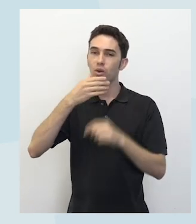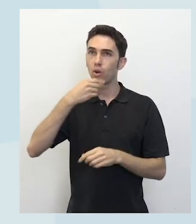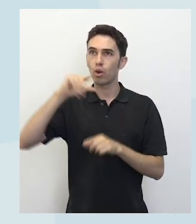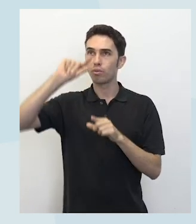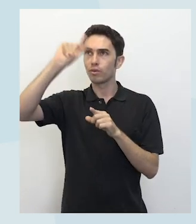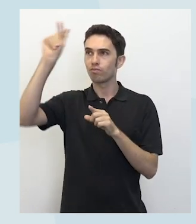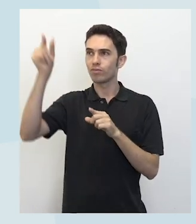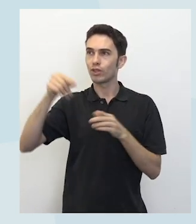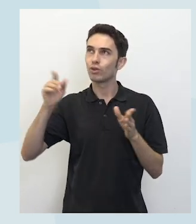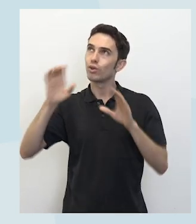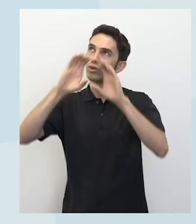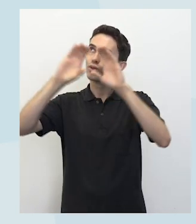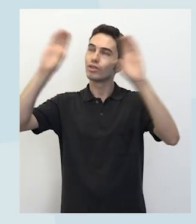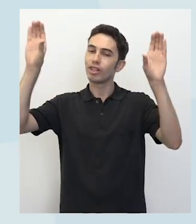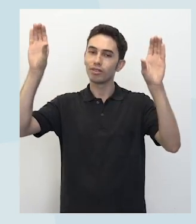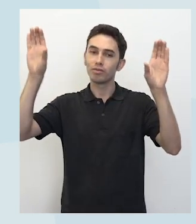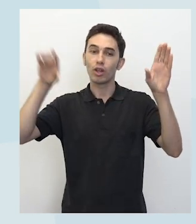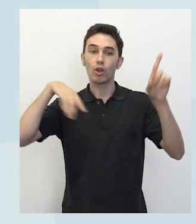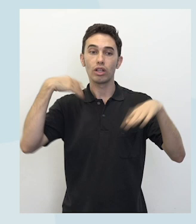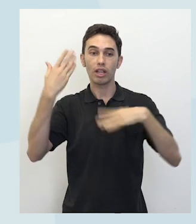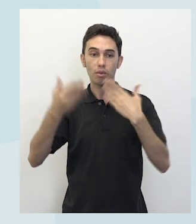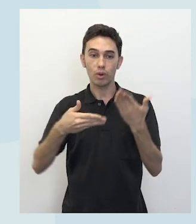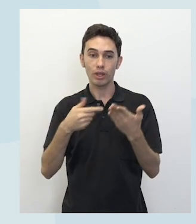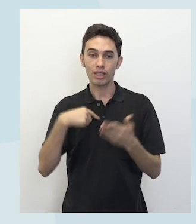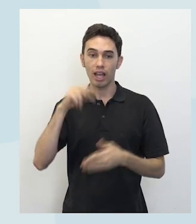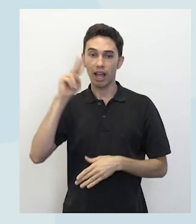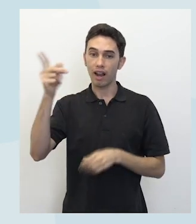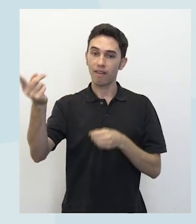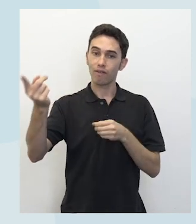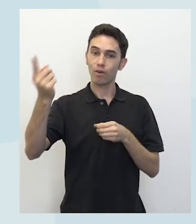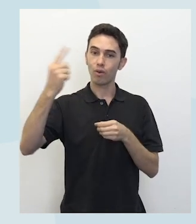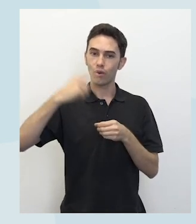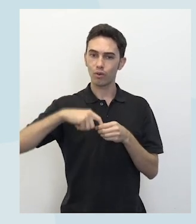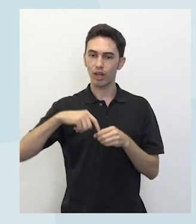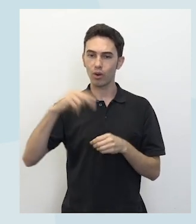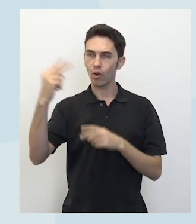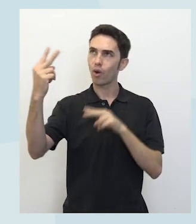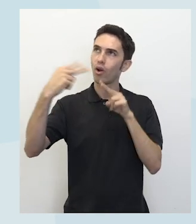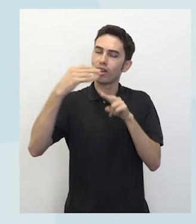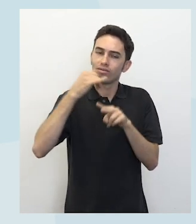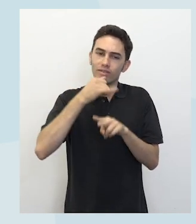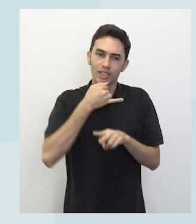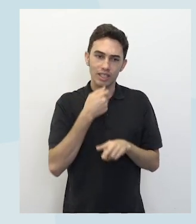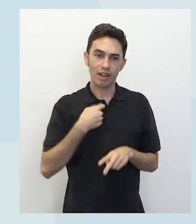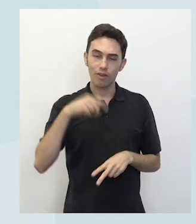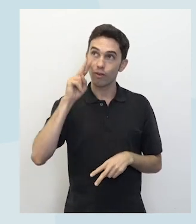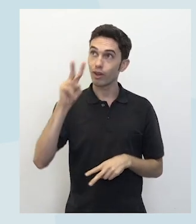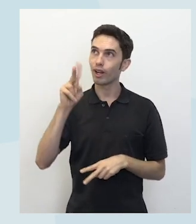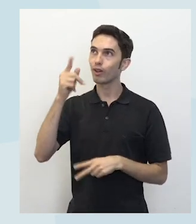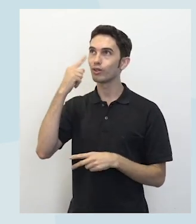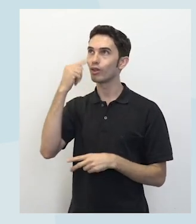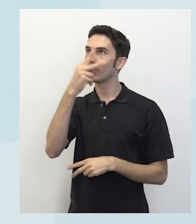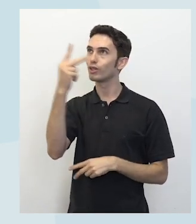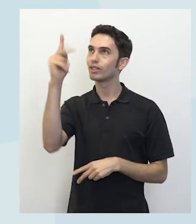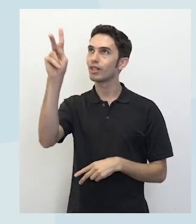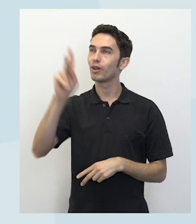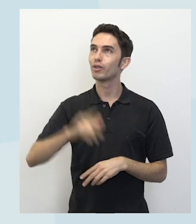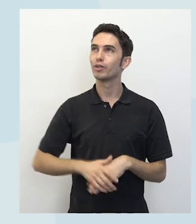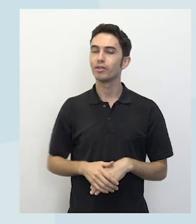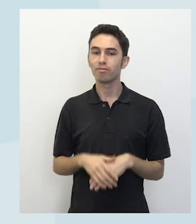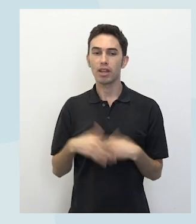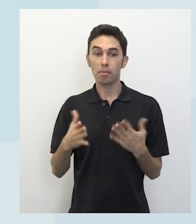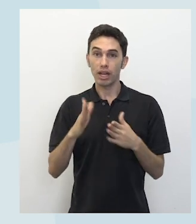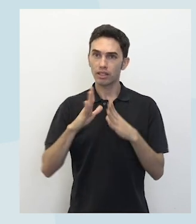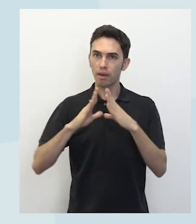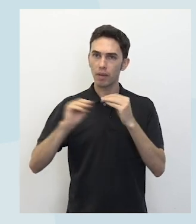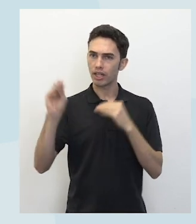céus. Quando a ela eu vou ver o olhar de pranto, verei os olhos teus. Mas antes de partir, antes